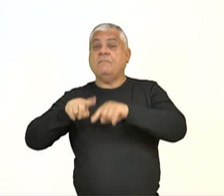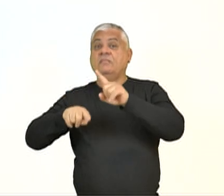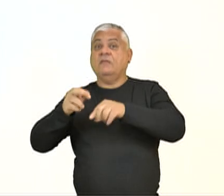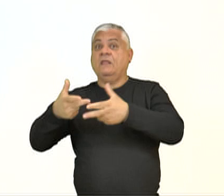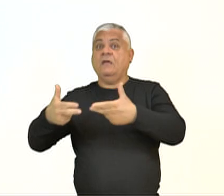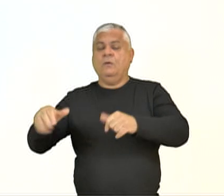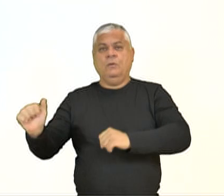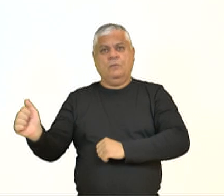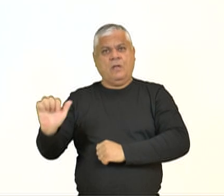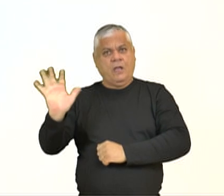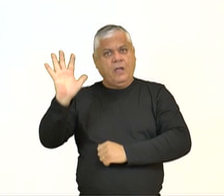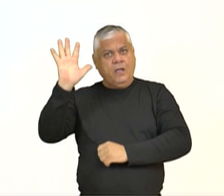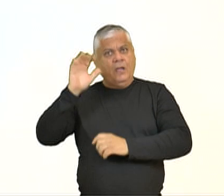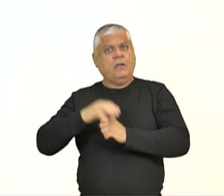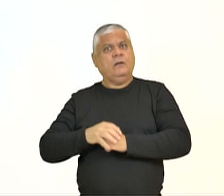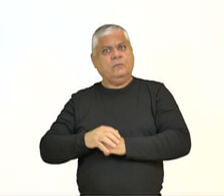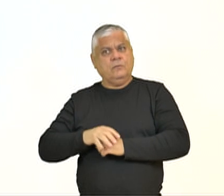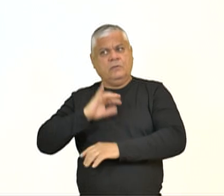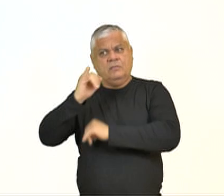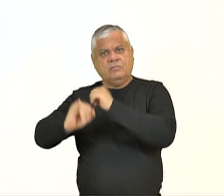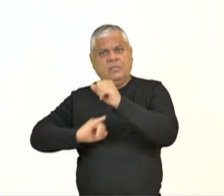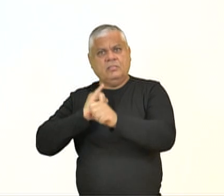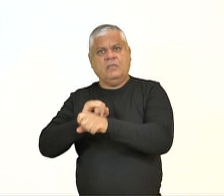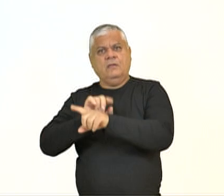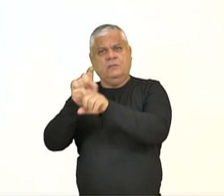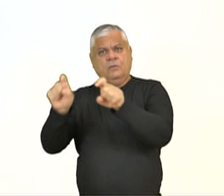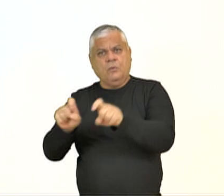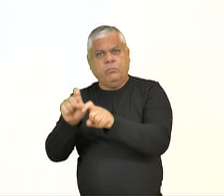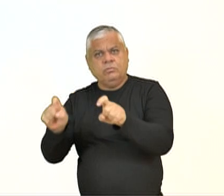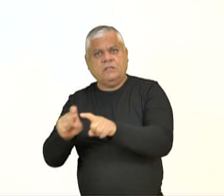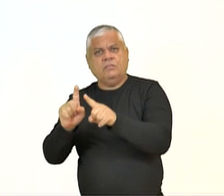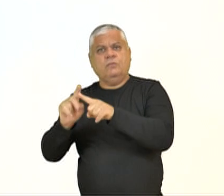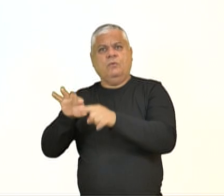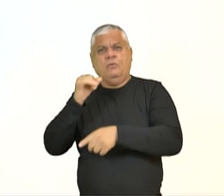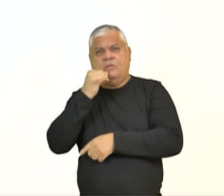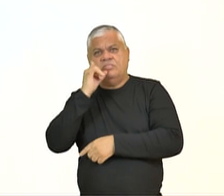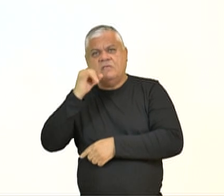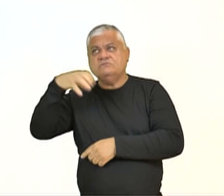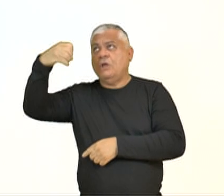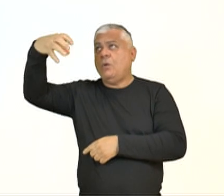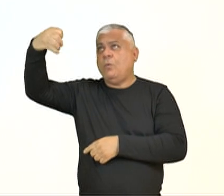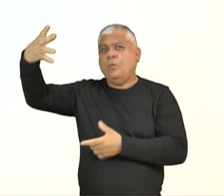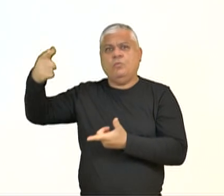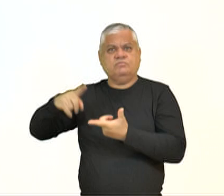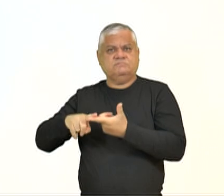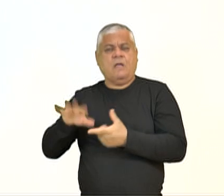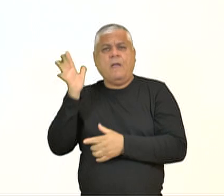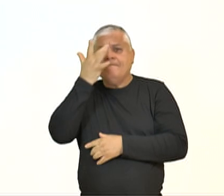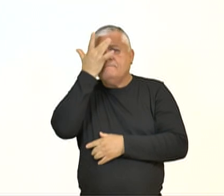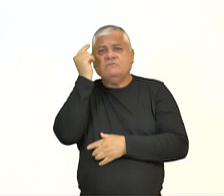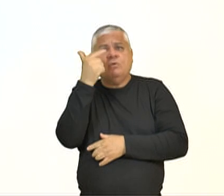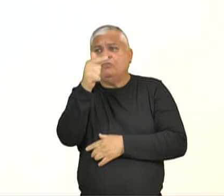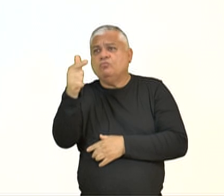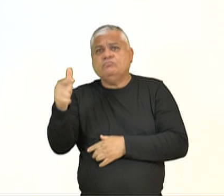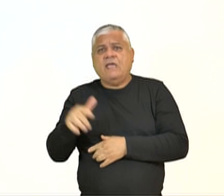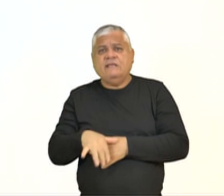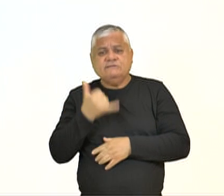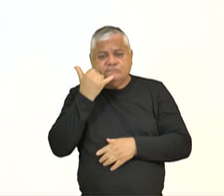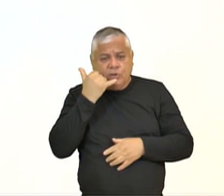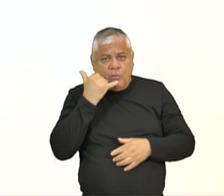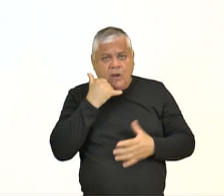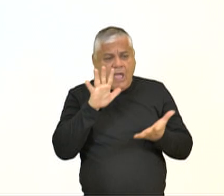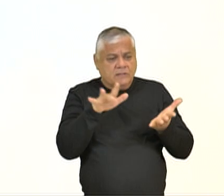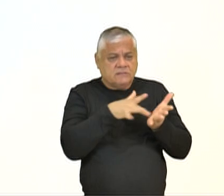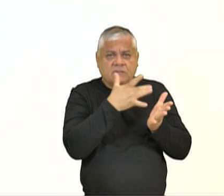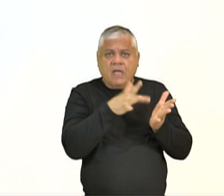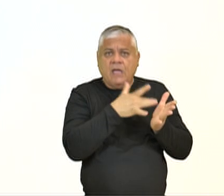possibilidade, e consumo de energia elétrica, né? Então, se as pessoas não têm acesso a um celular, a um tablet,